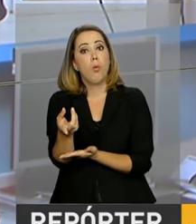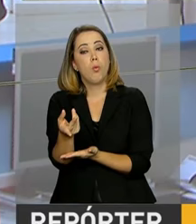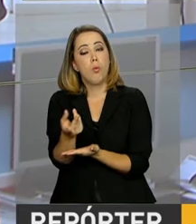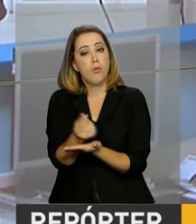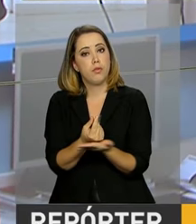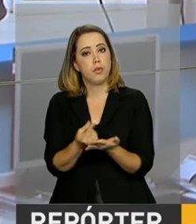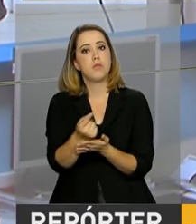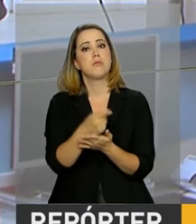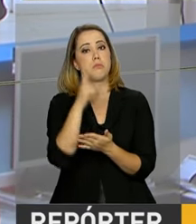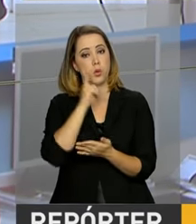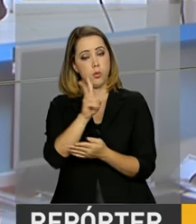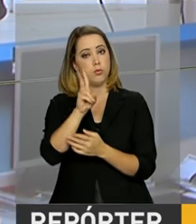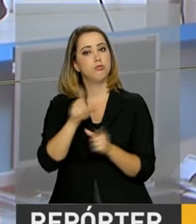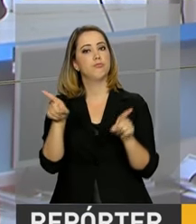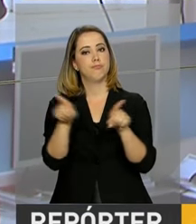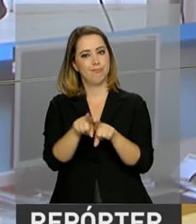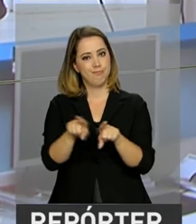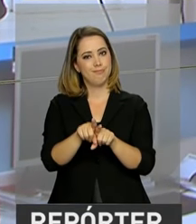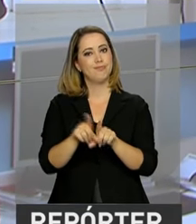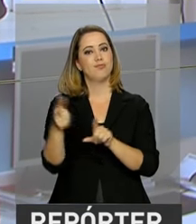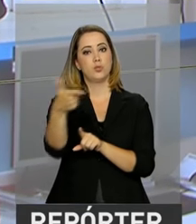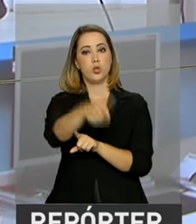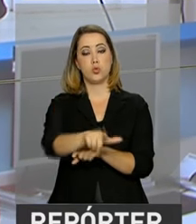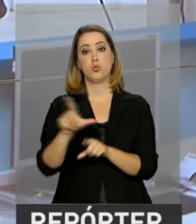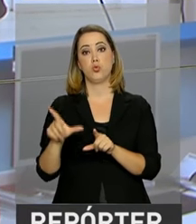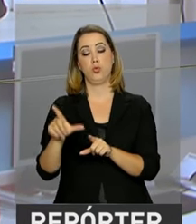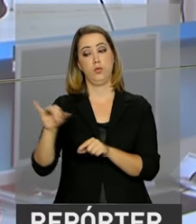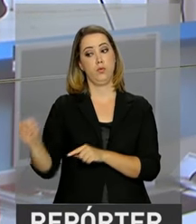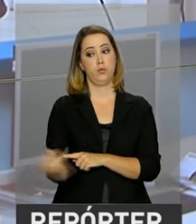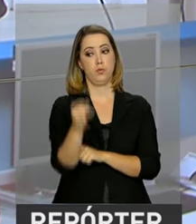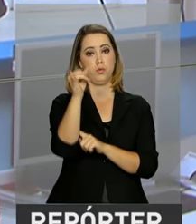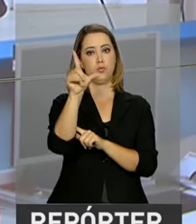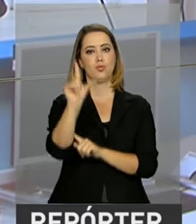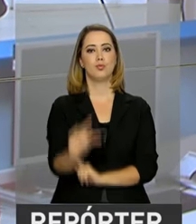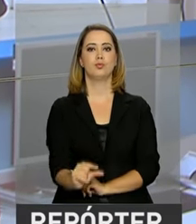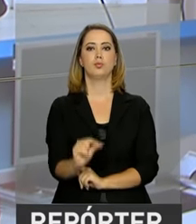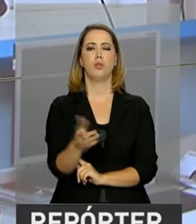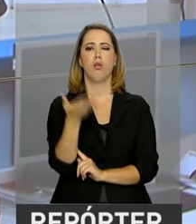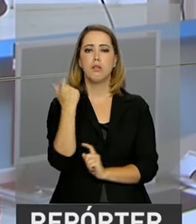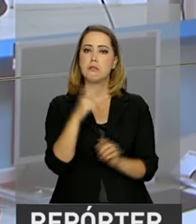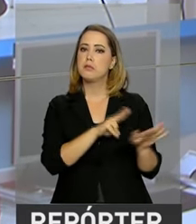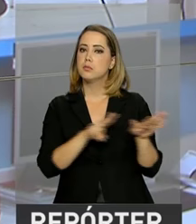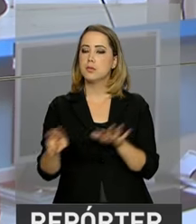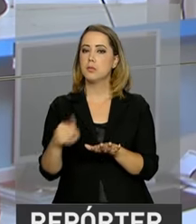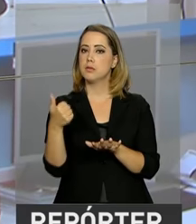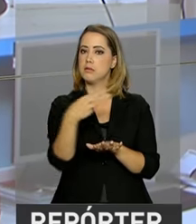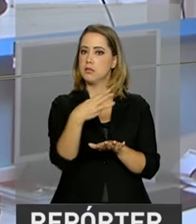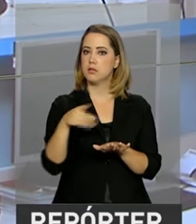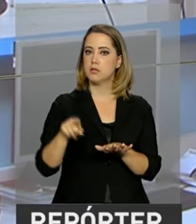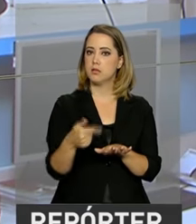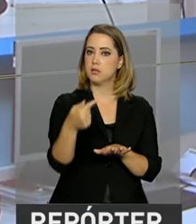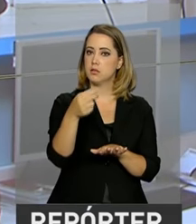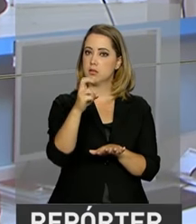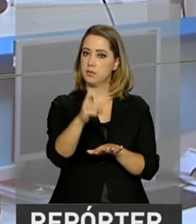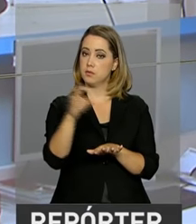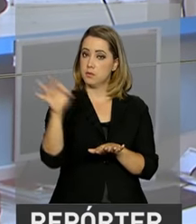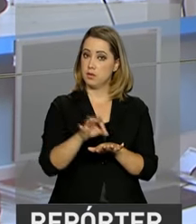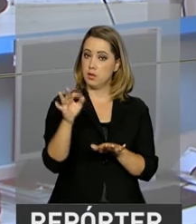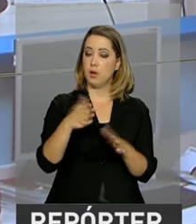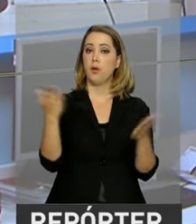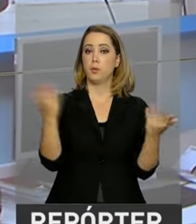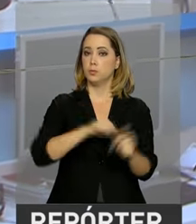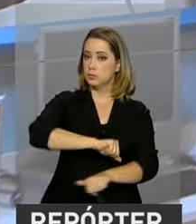mais queda nos juros da economia na semana passada SELIC caiu de 1,75% ao ano para